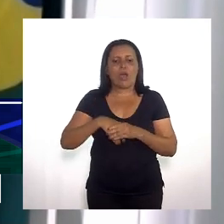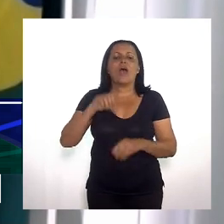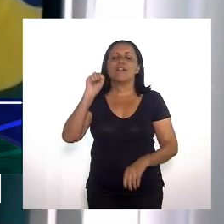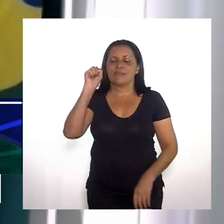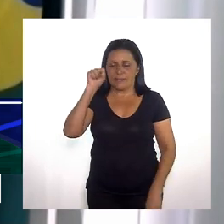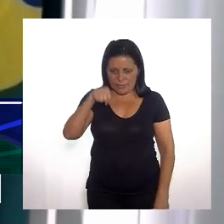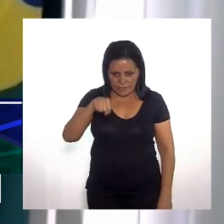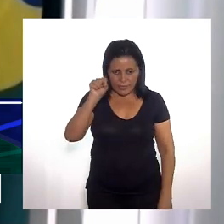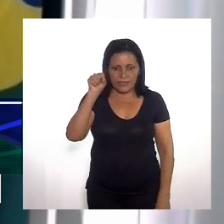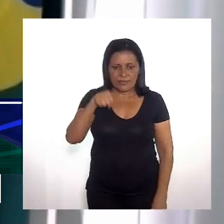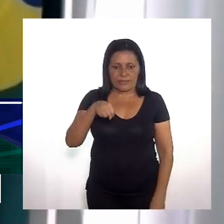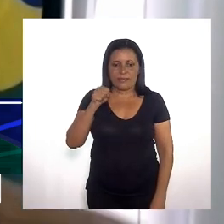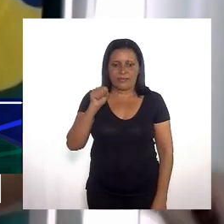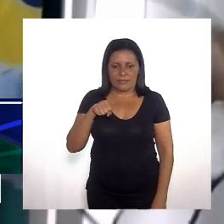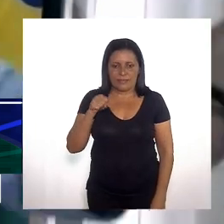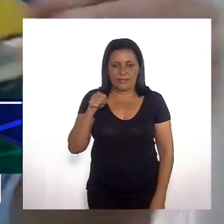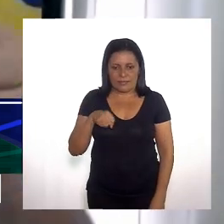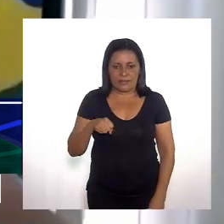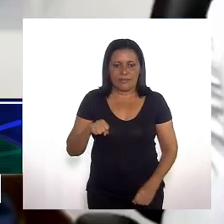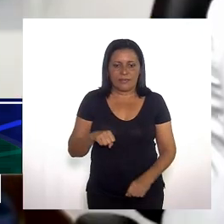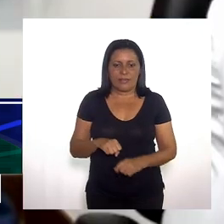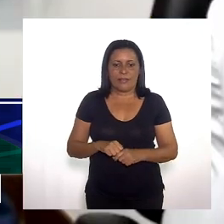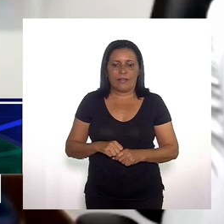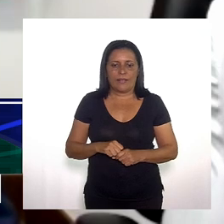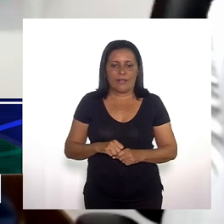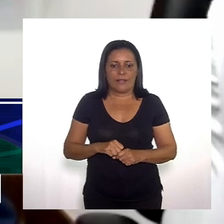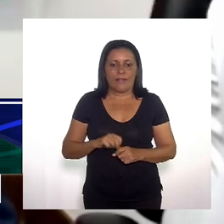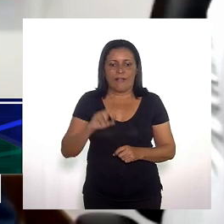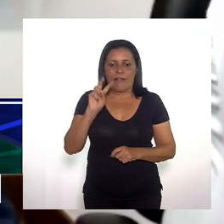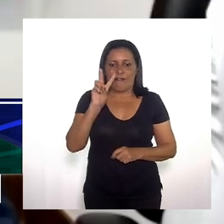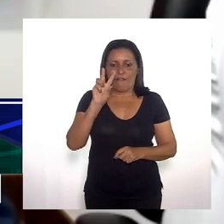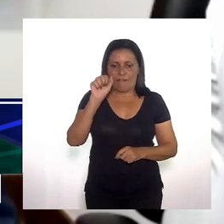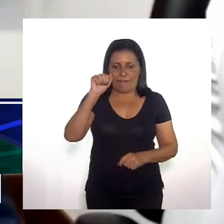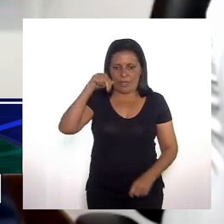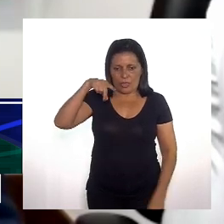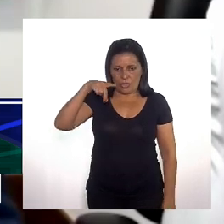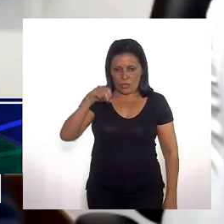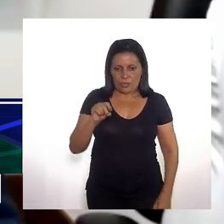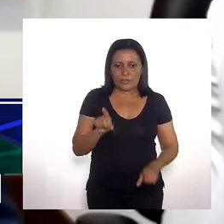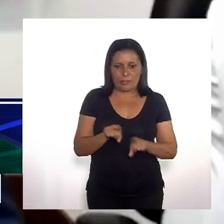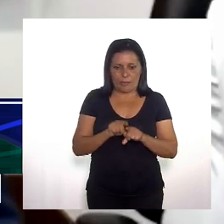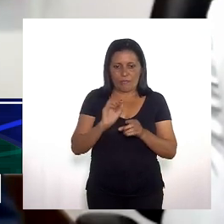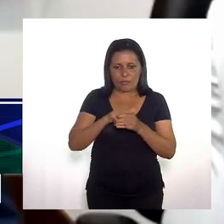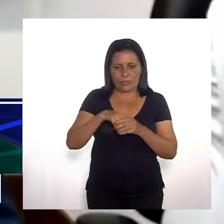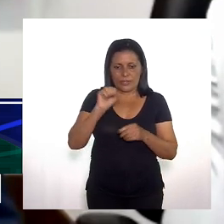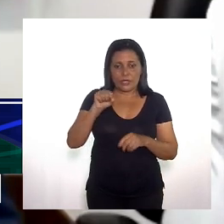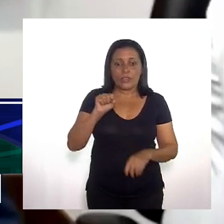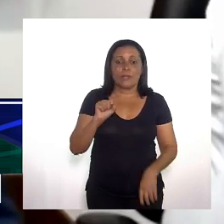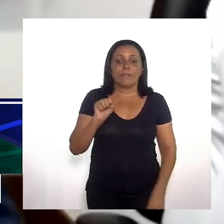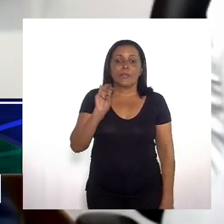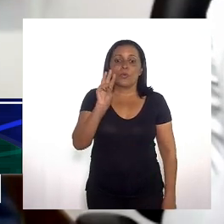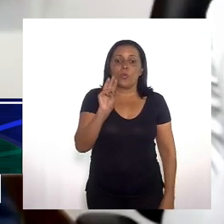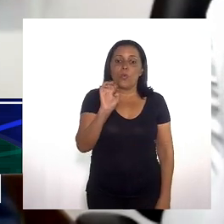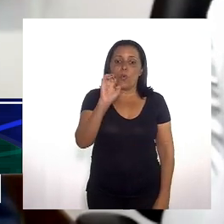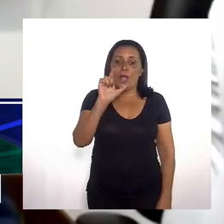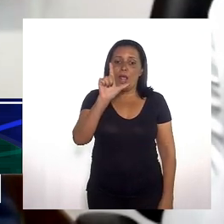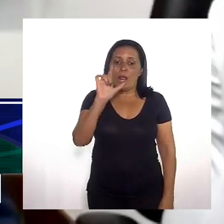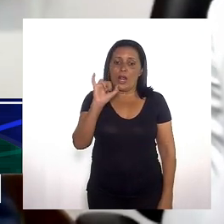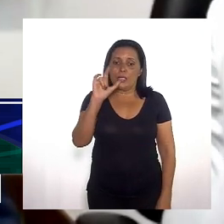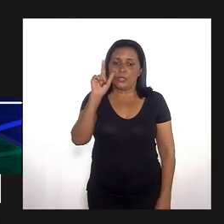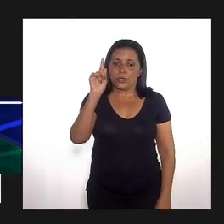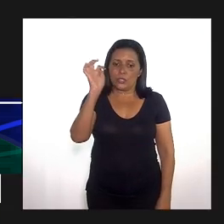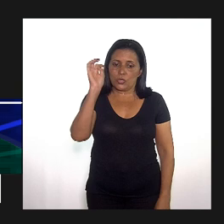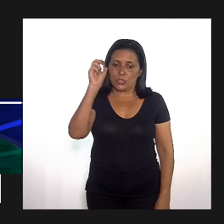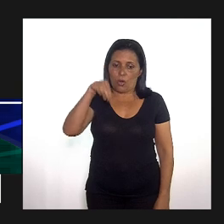sim, claro. Vandro Família votou sim no grupo. Deputado Wellington José. Voto